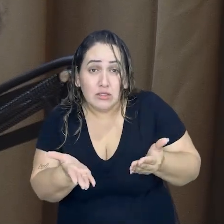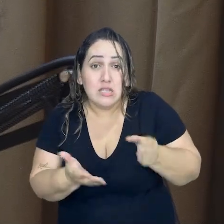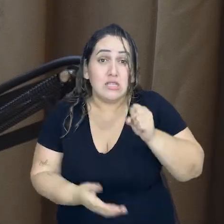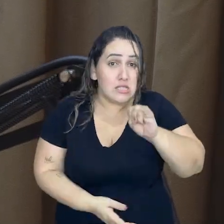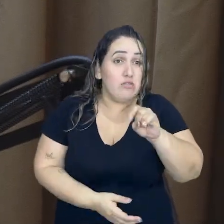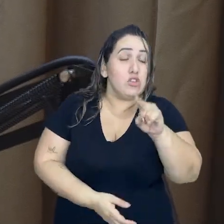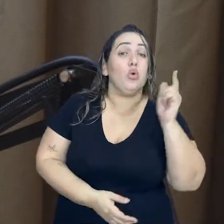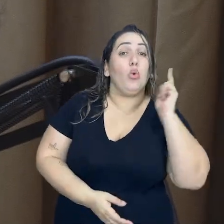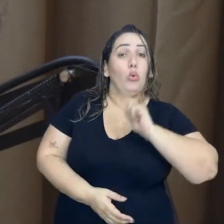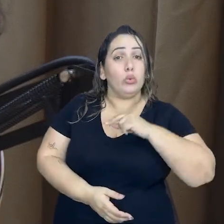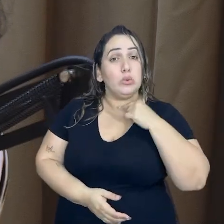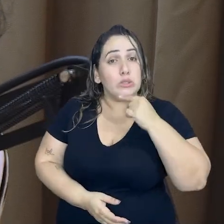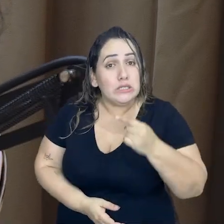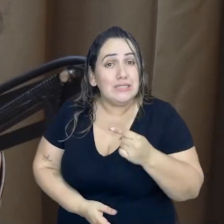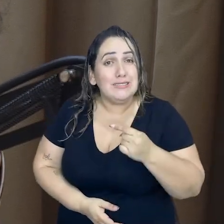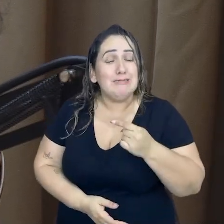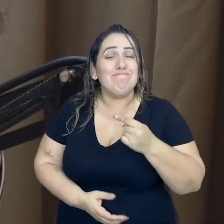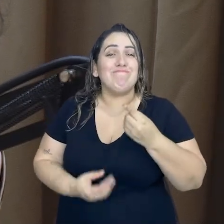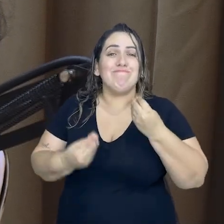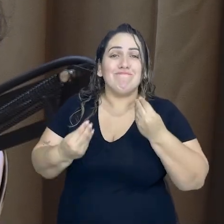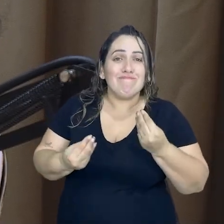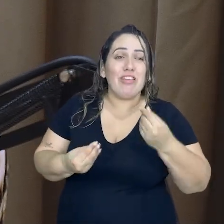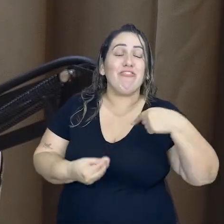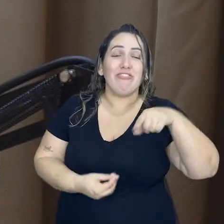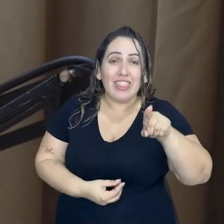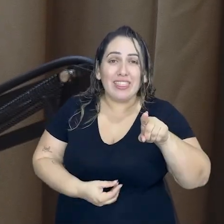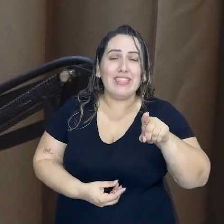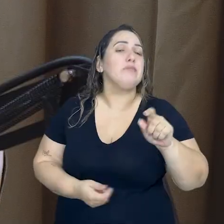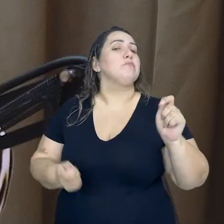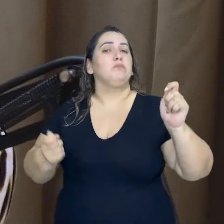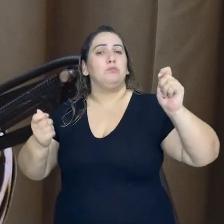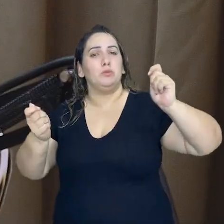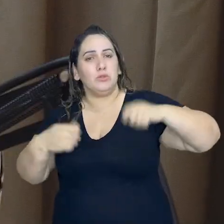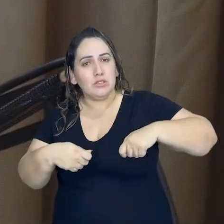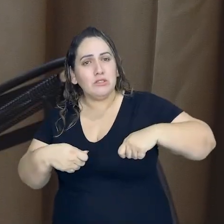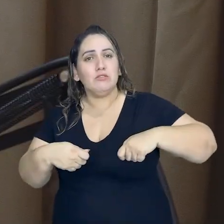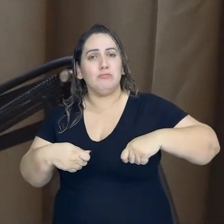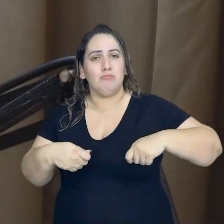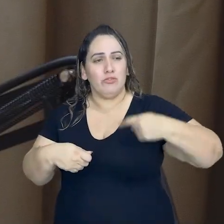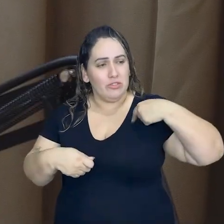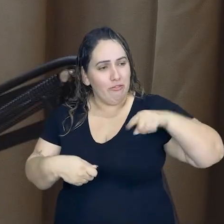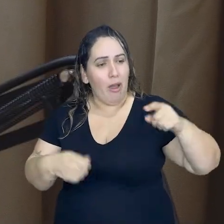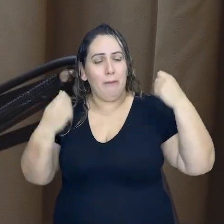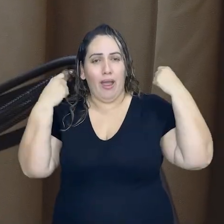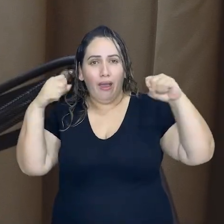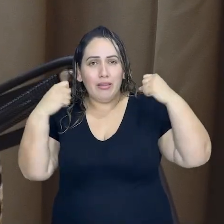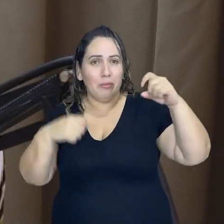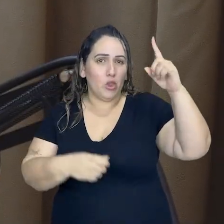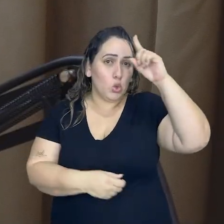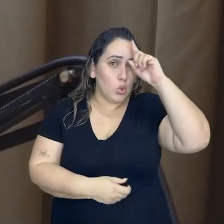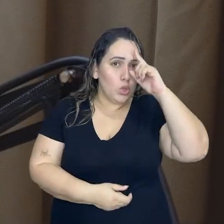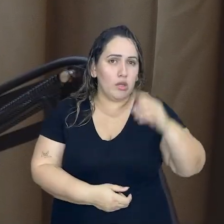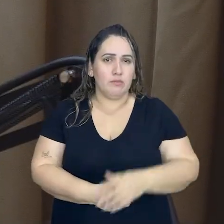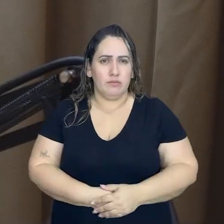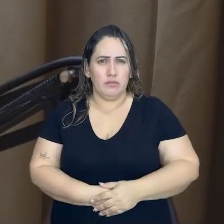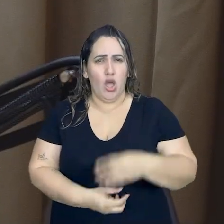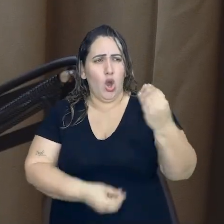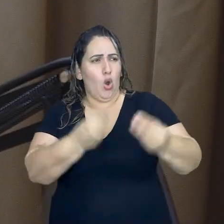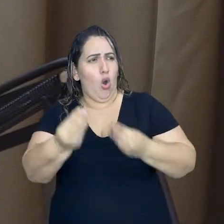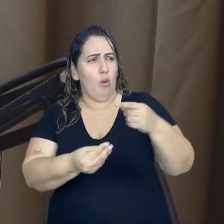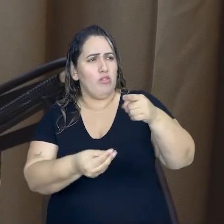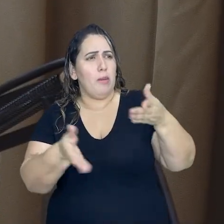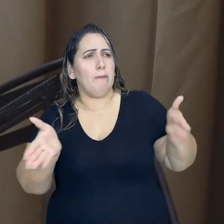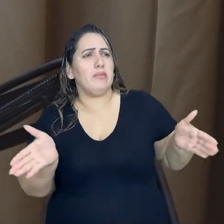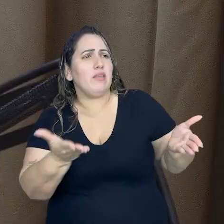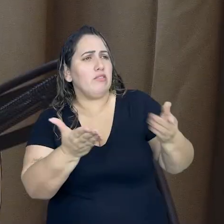um incentivo a você ir para a academia todo dia. Como é que você incentiva uma pessoa a participar na política? E por que está lá na